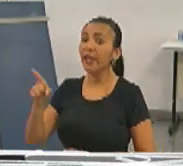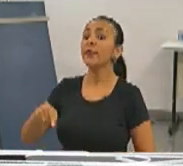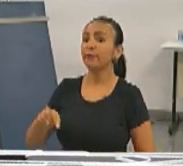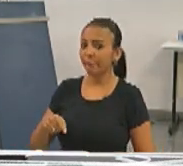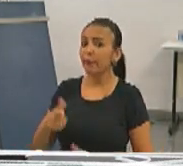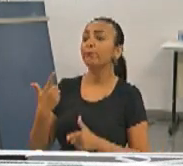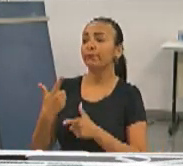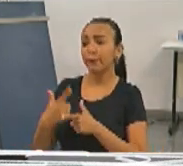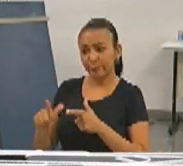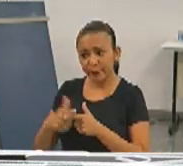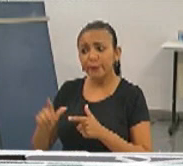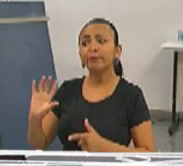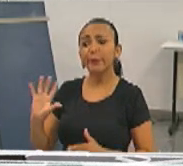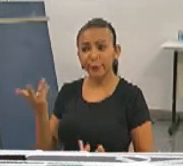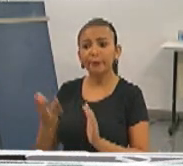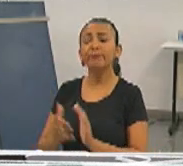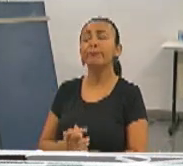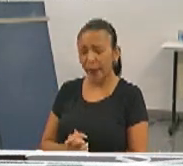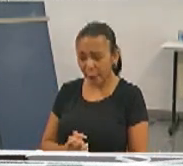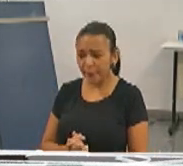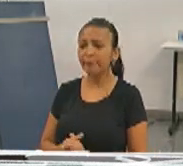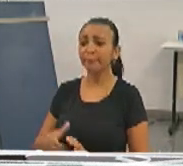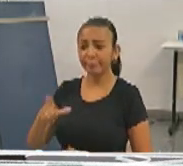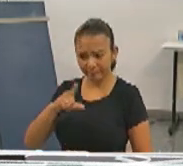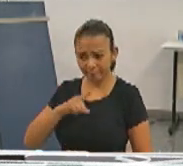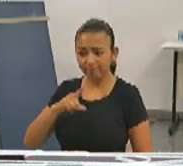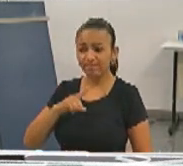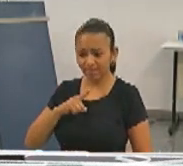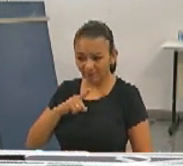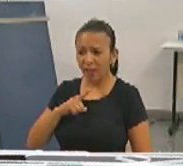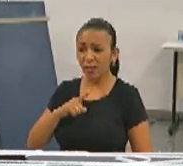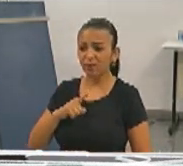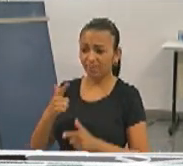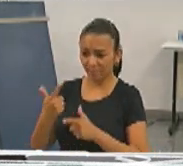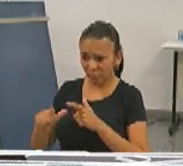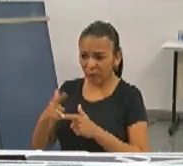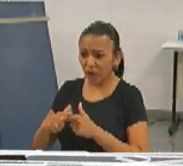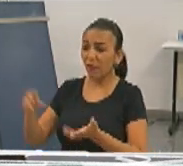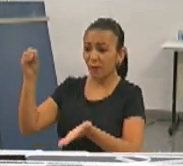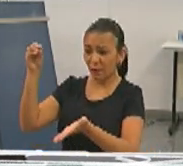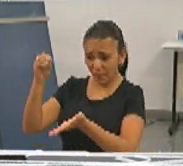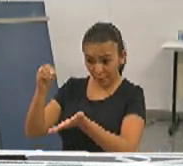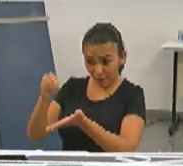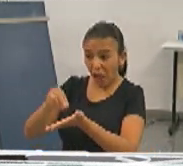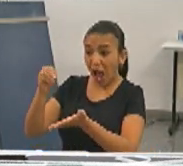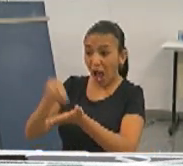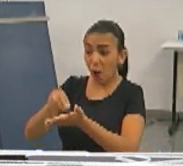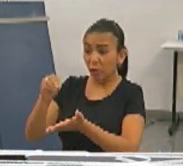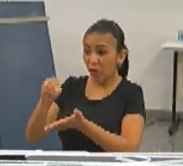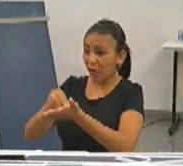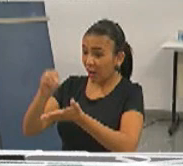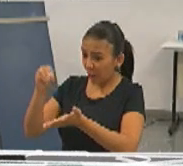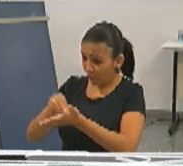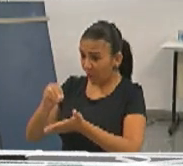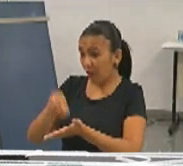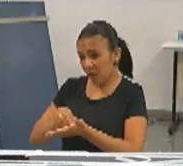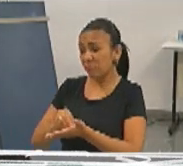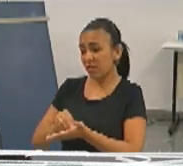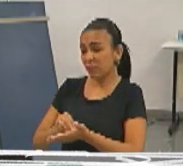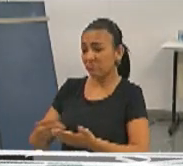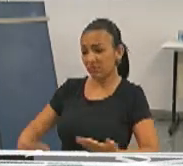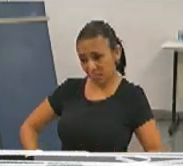acaba intensificando essa situação de falta de servidores, de falta de força de trabalho interno.